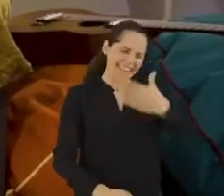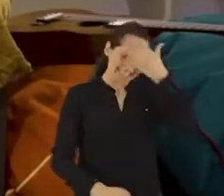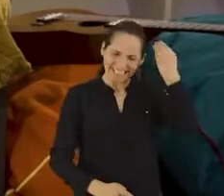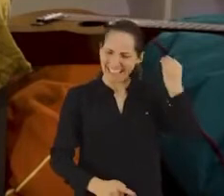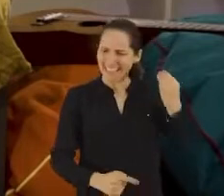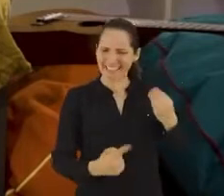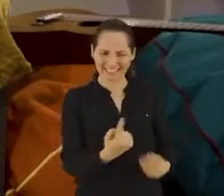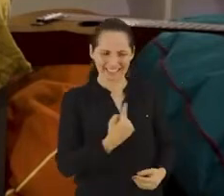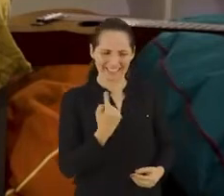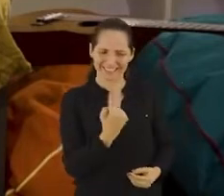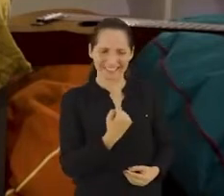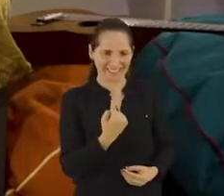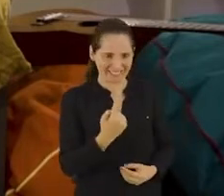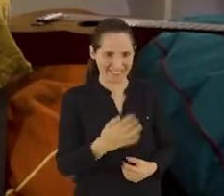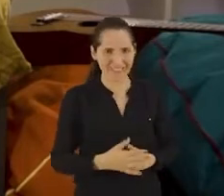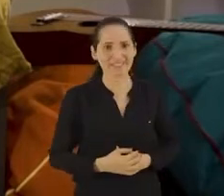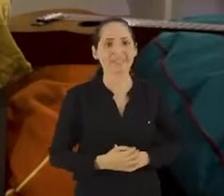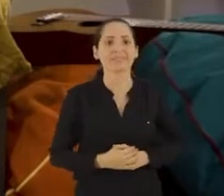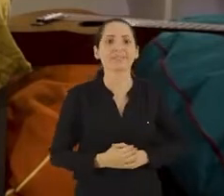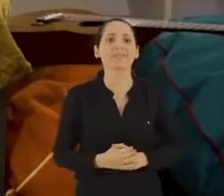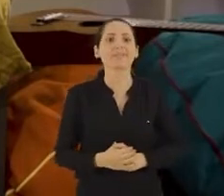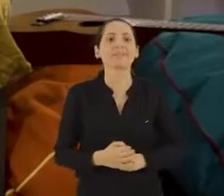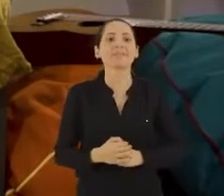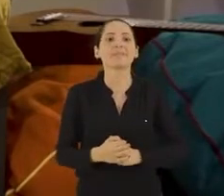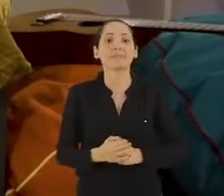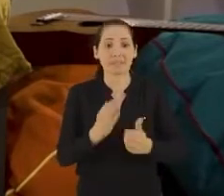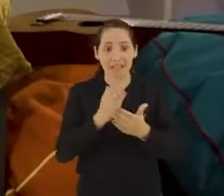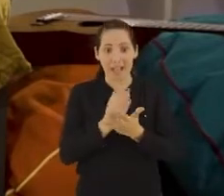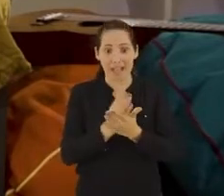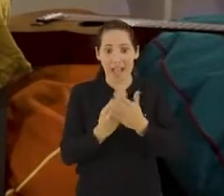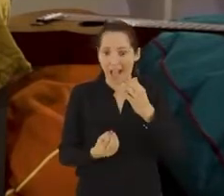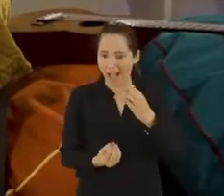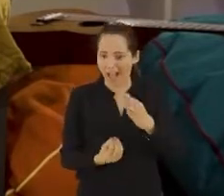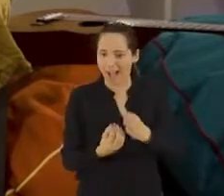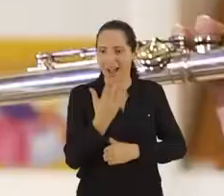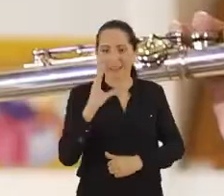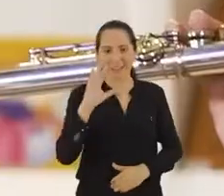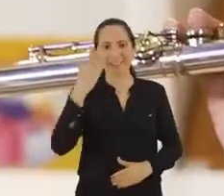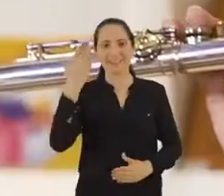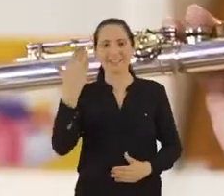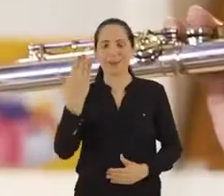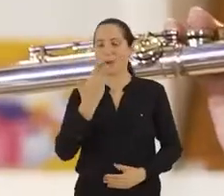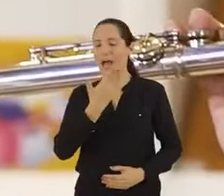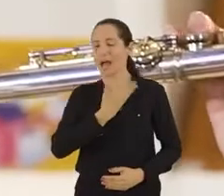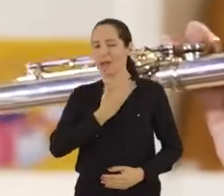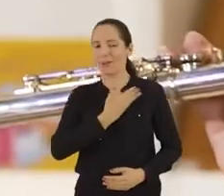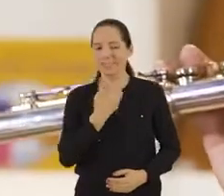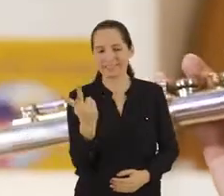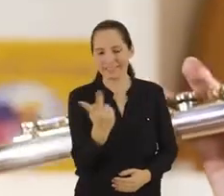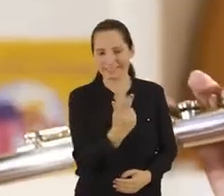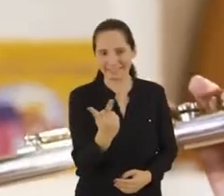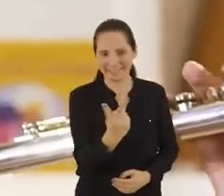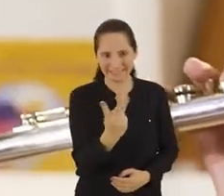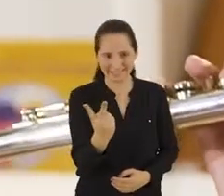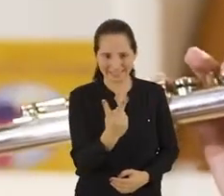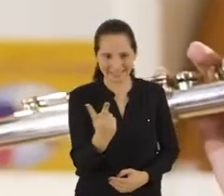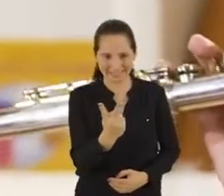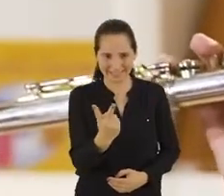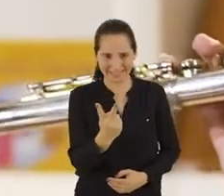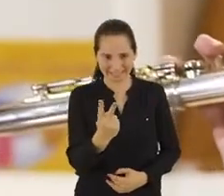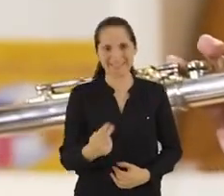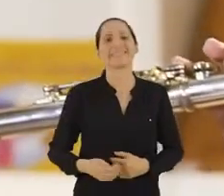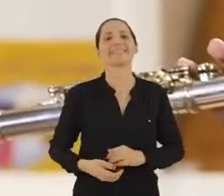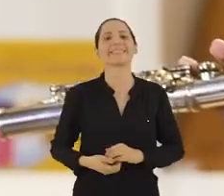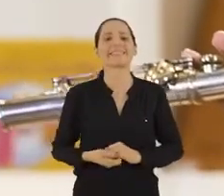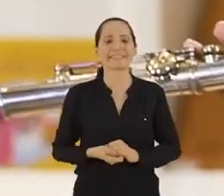assim que nasceu a história de amizade entre Dona Ornélia e Zé Godói.